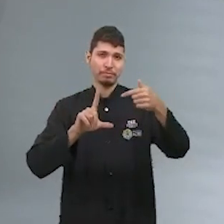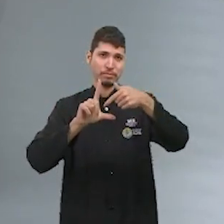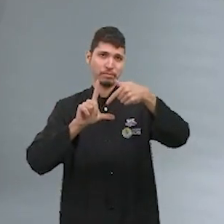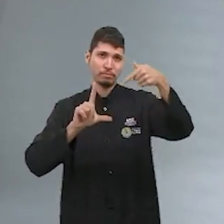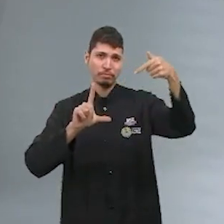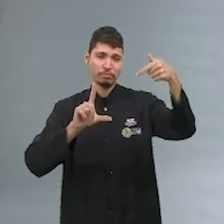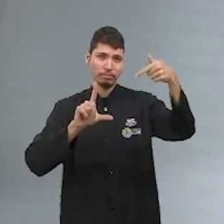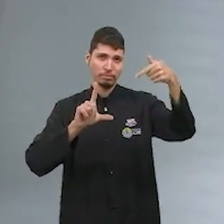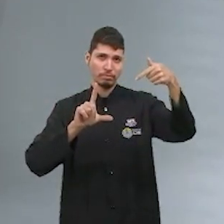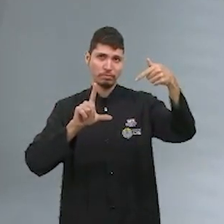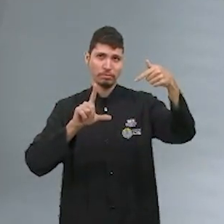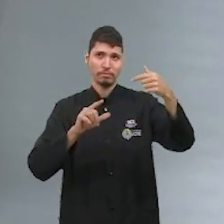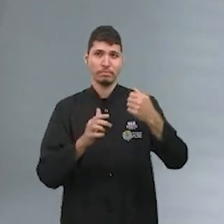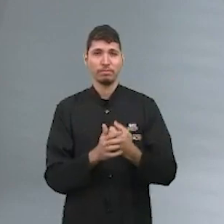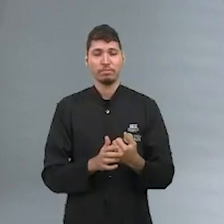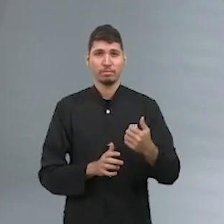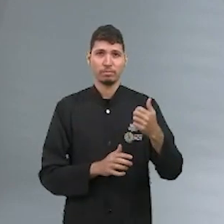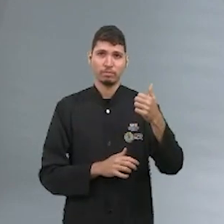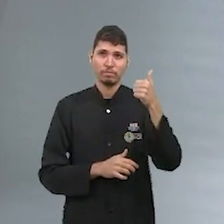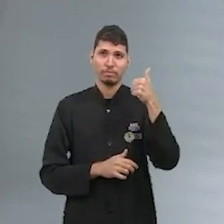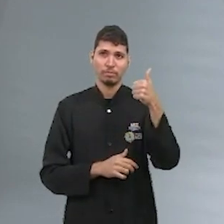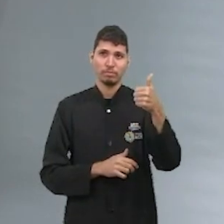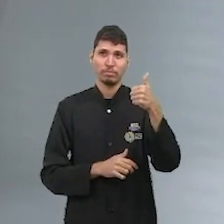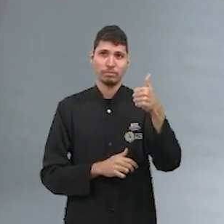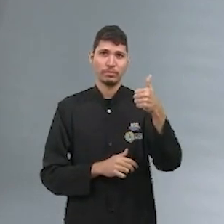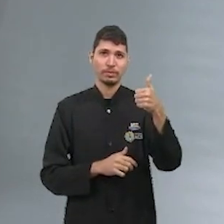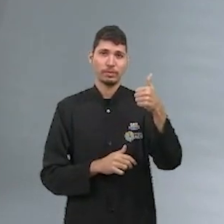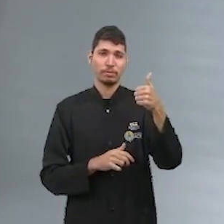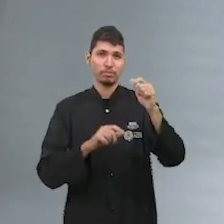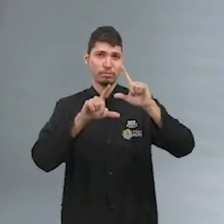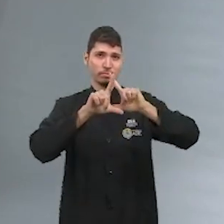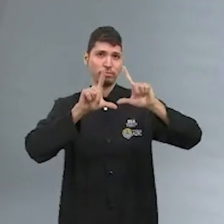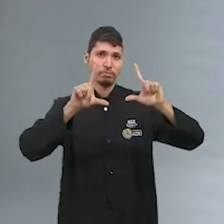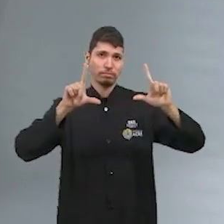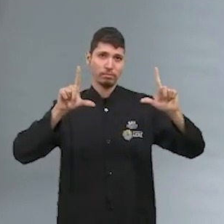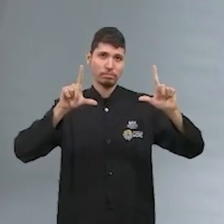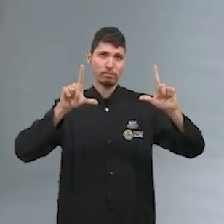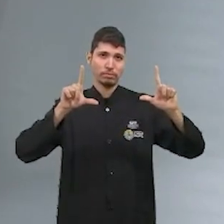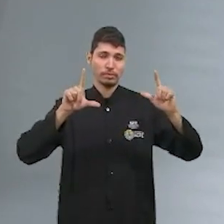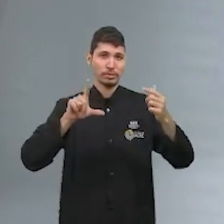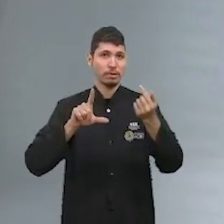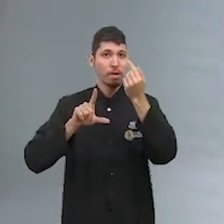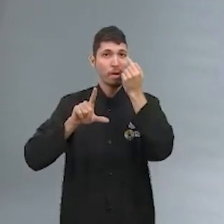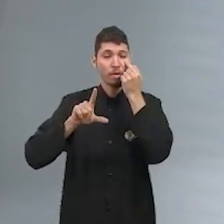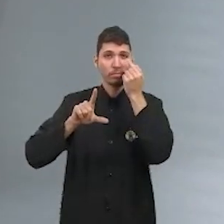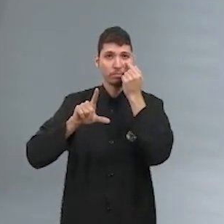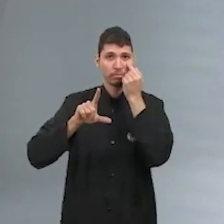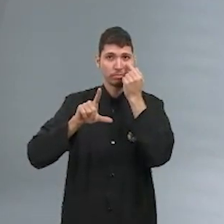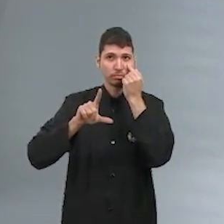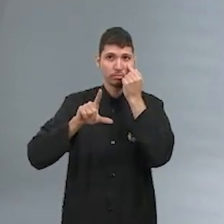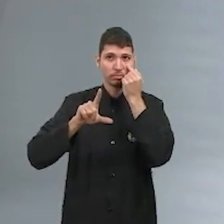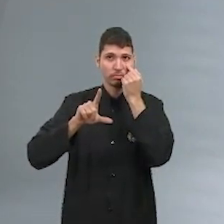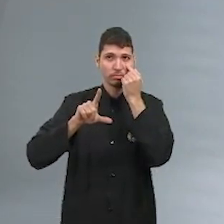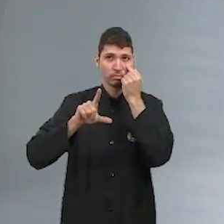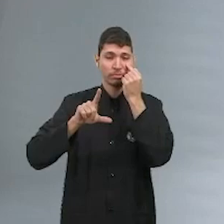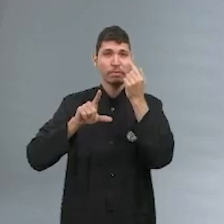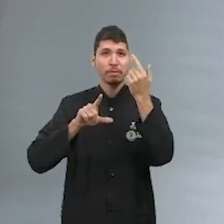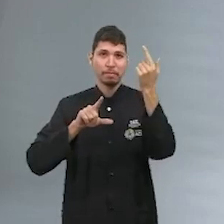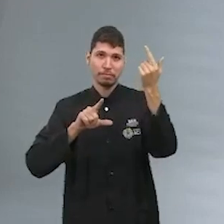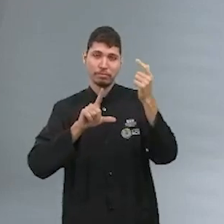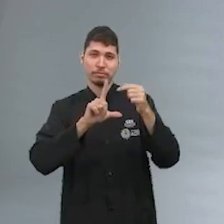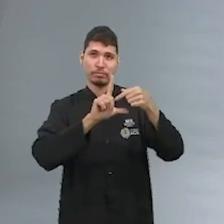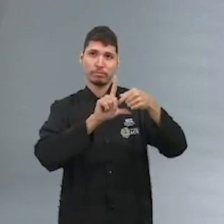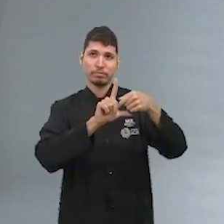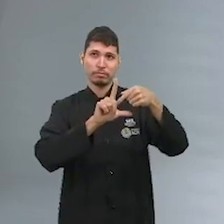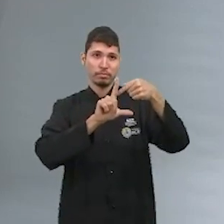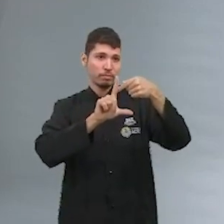tá? O elemento 1 é esse aqui, ó. Vou dar uma ampliada maior aqui para vocês, ok?